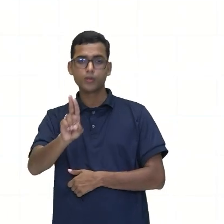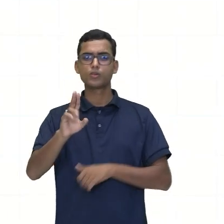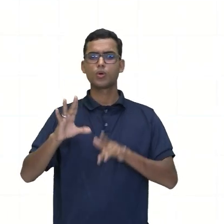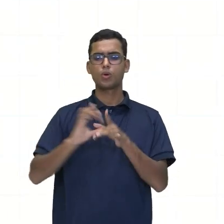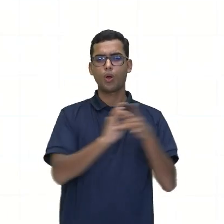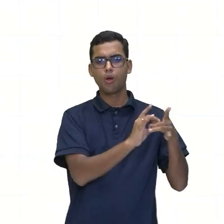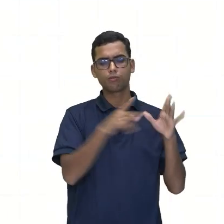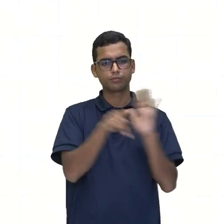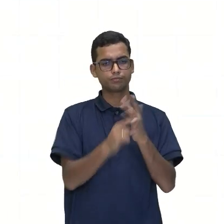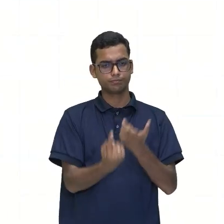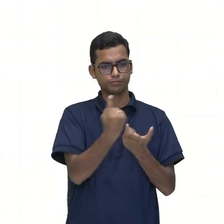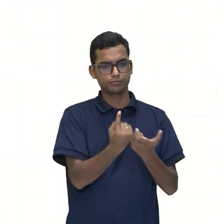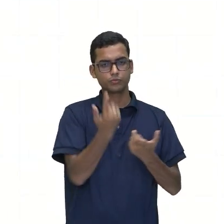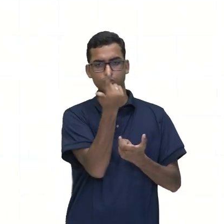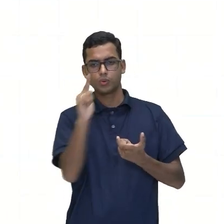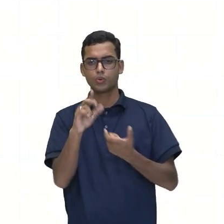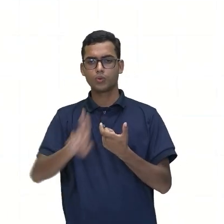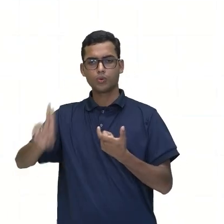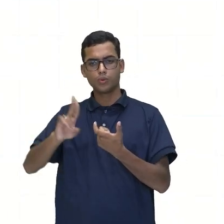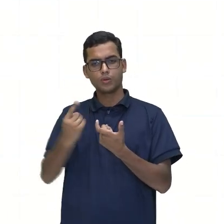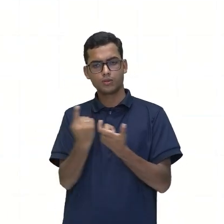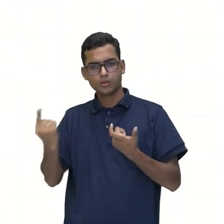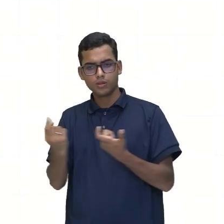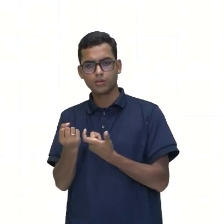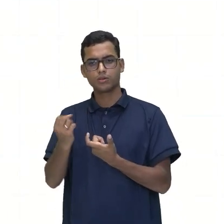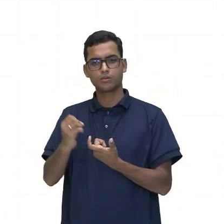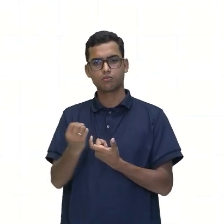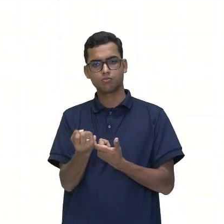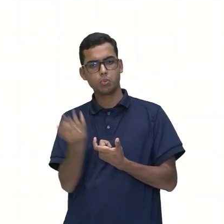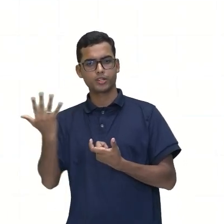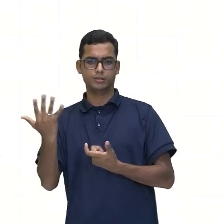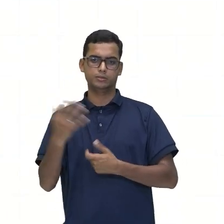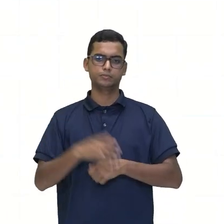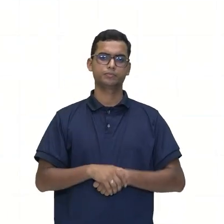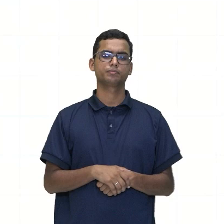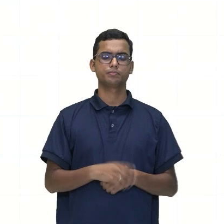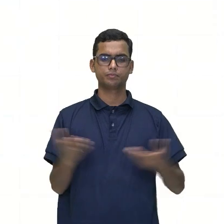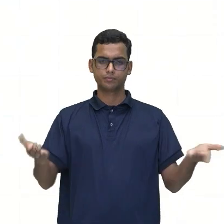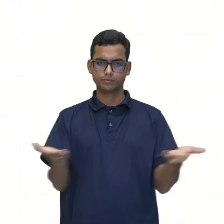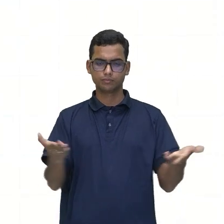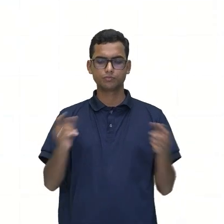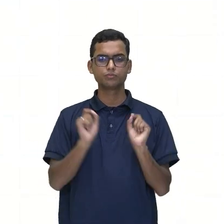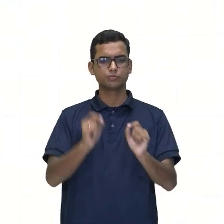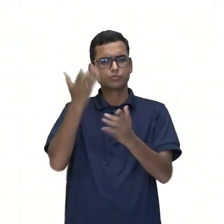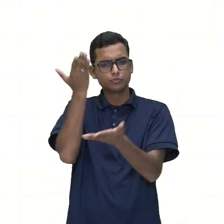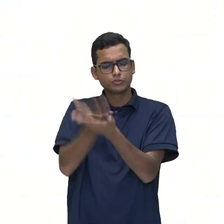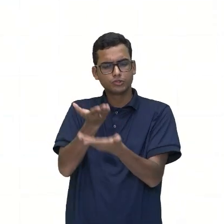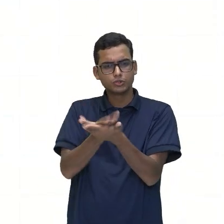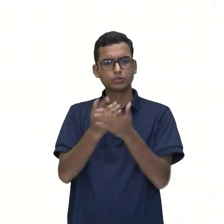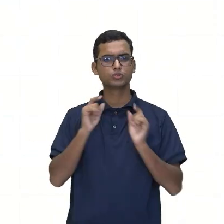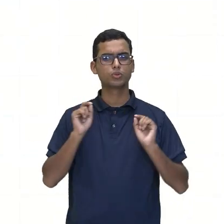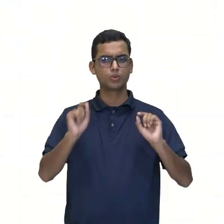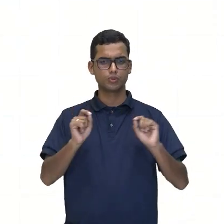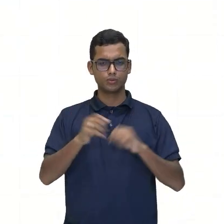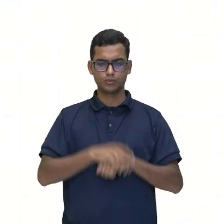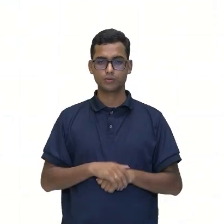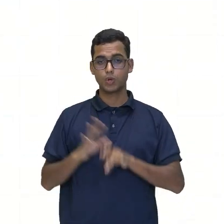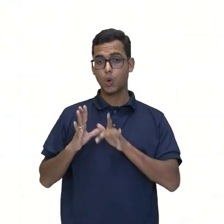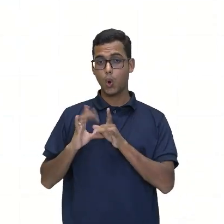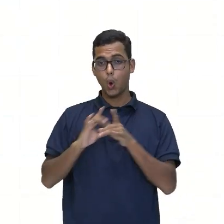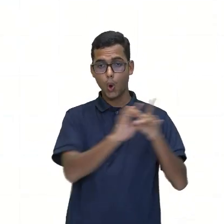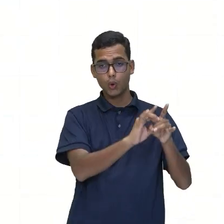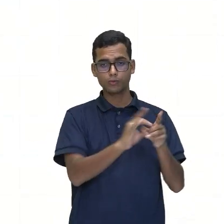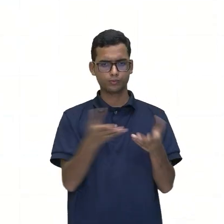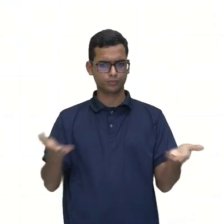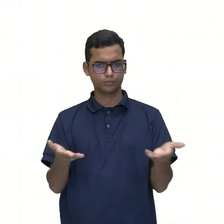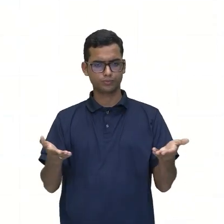e outros para o plural. E agora, vamos trabalhar com eles de forma